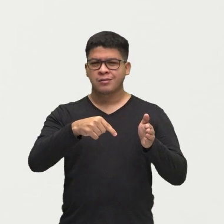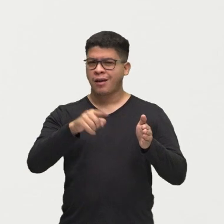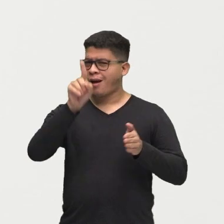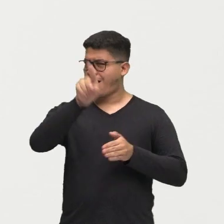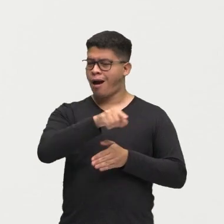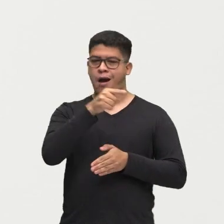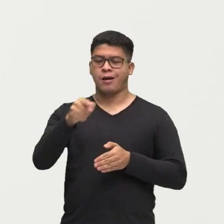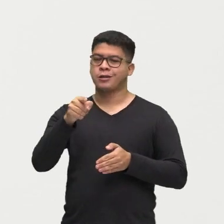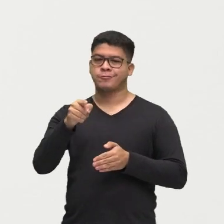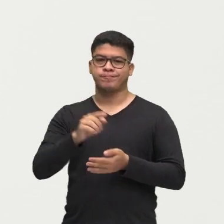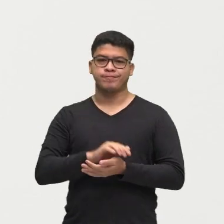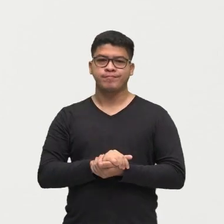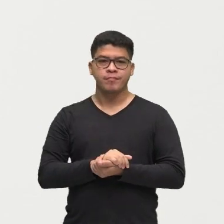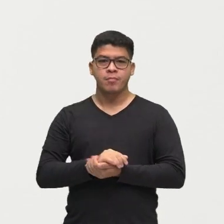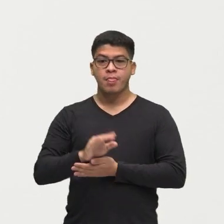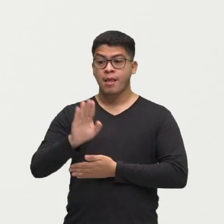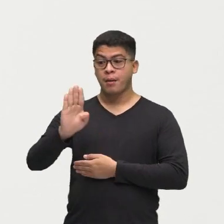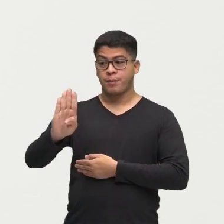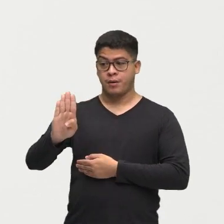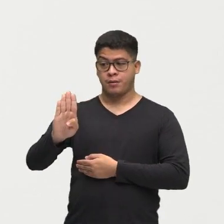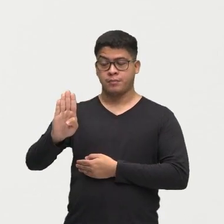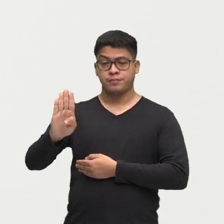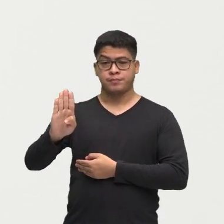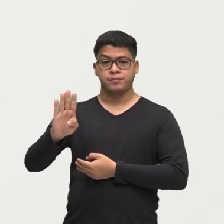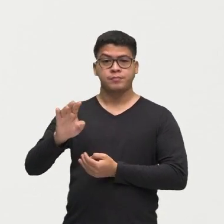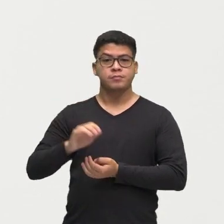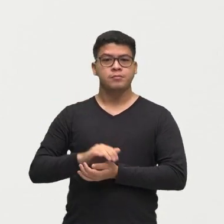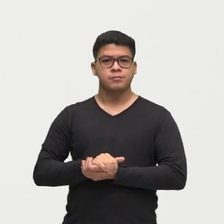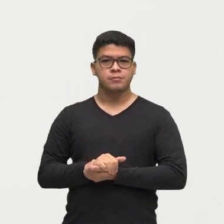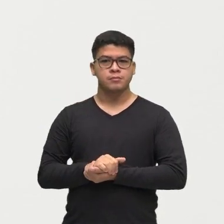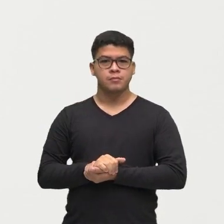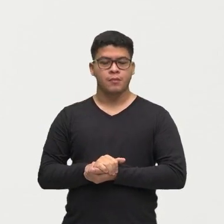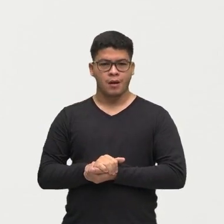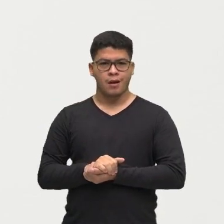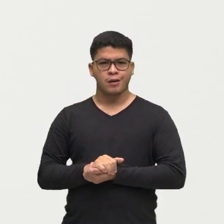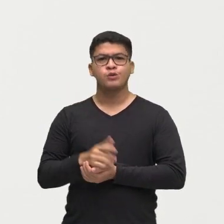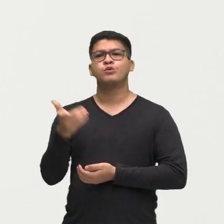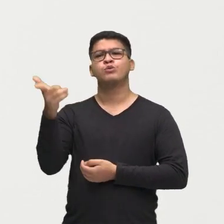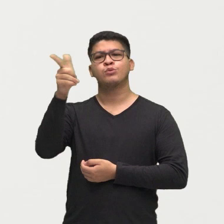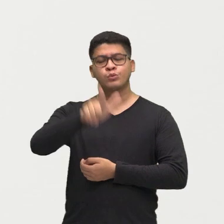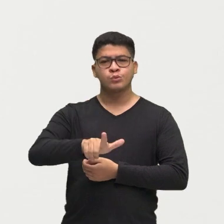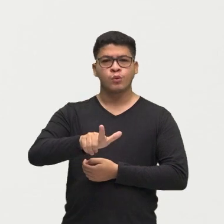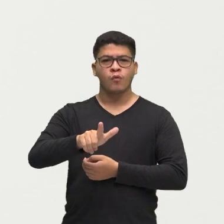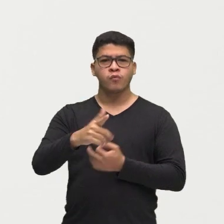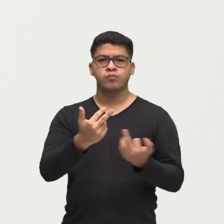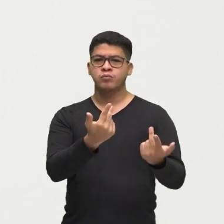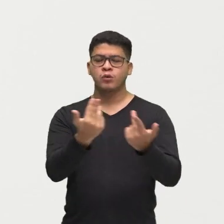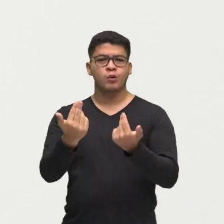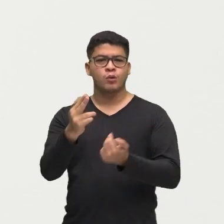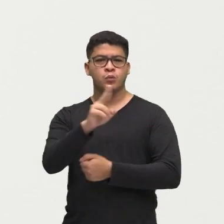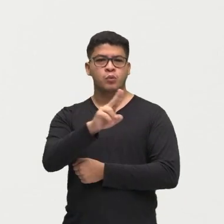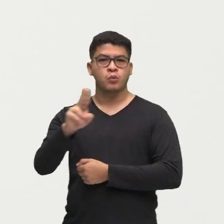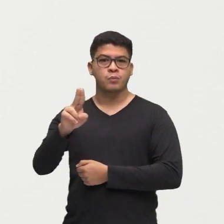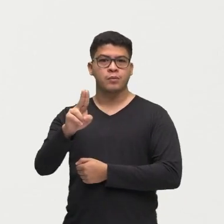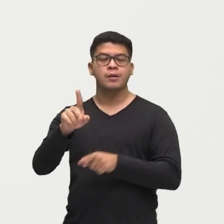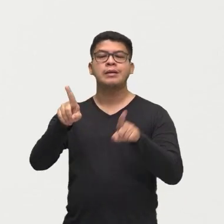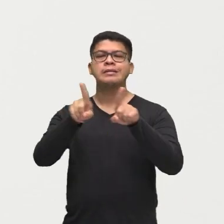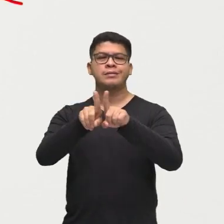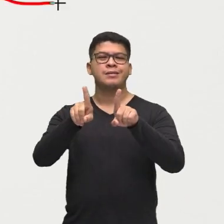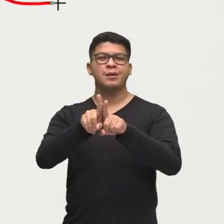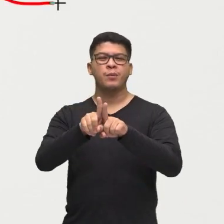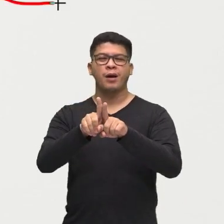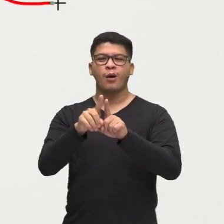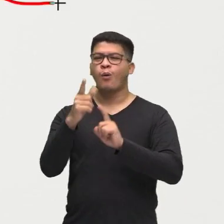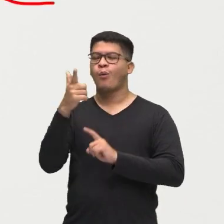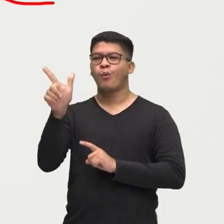descartada. Letra B a gente tem Cesário Verde, Álvares de Azevedo e Castro Alves. Mais uma vez, além de Castro Alves, olha só, Álvares de